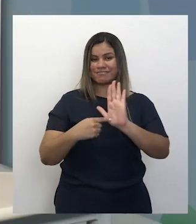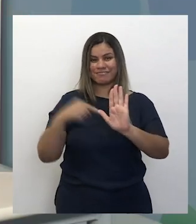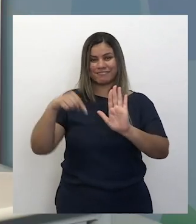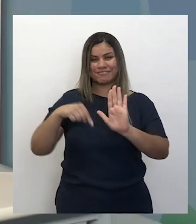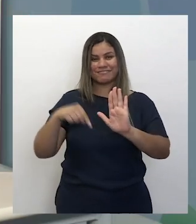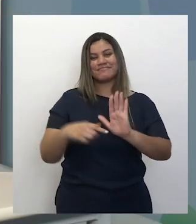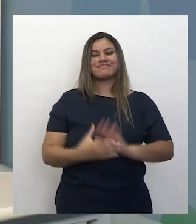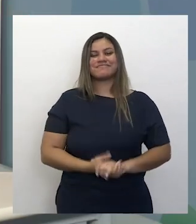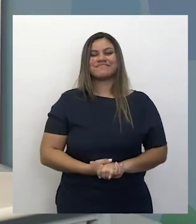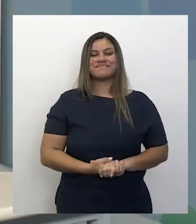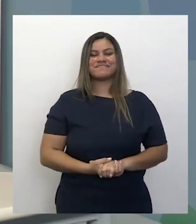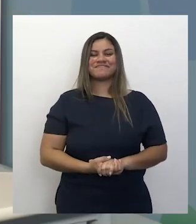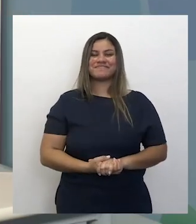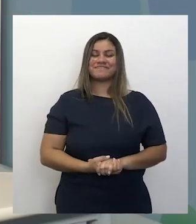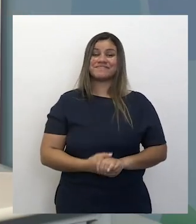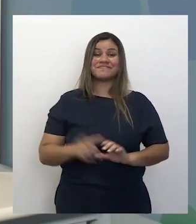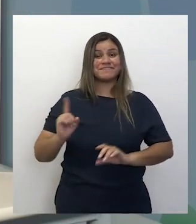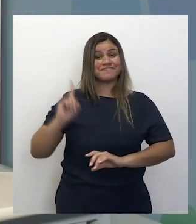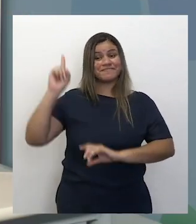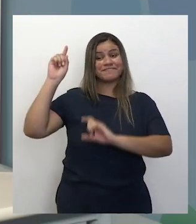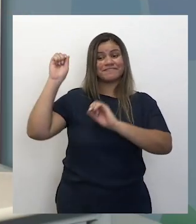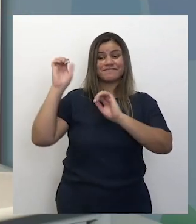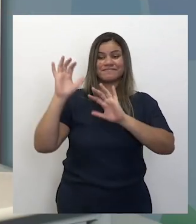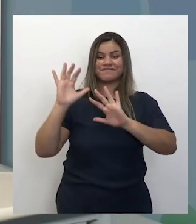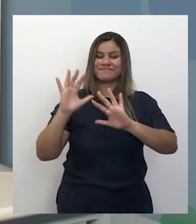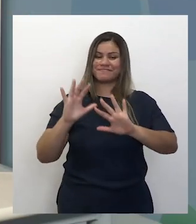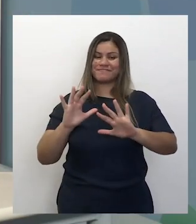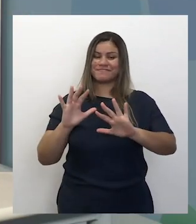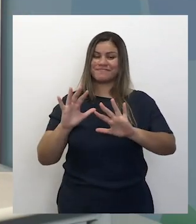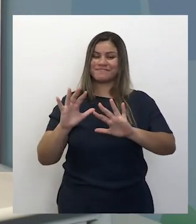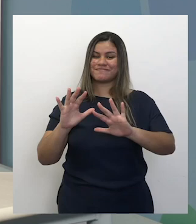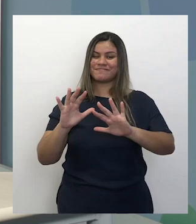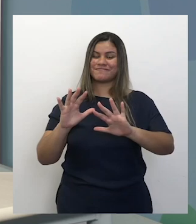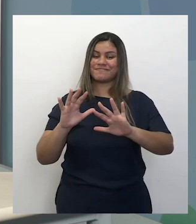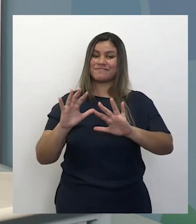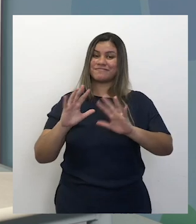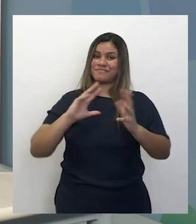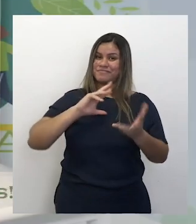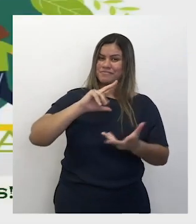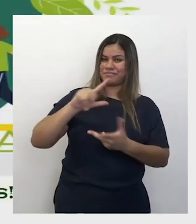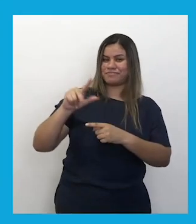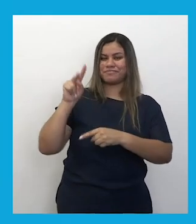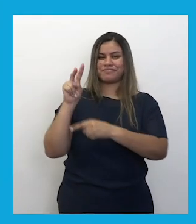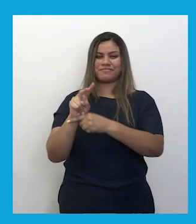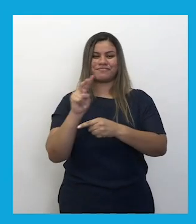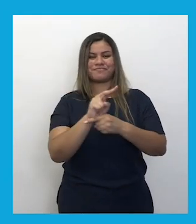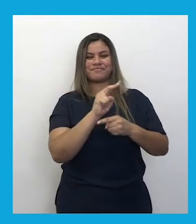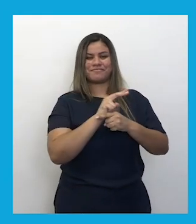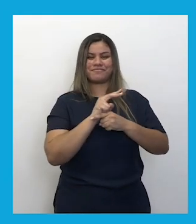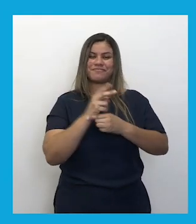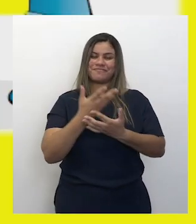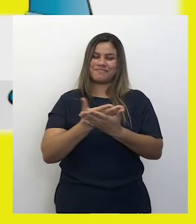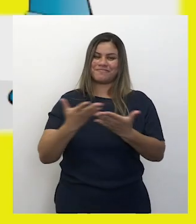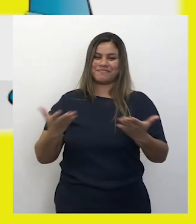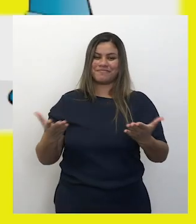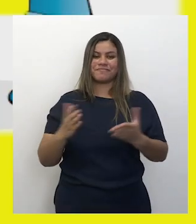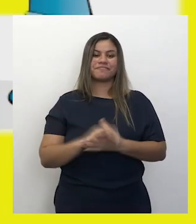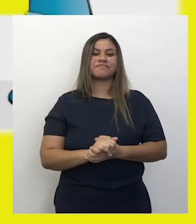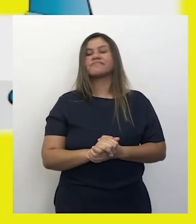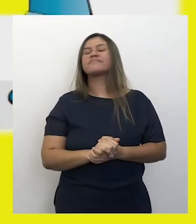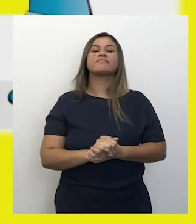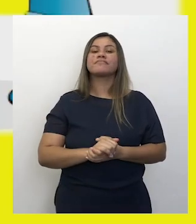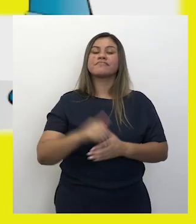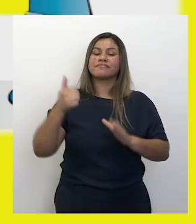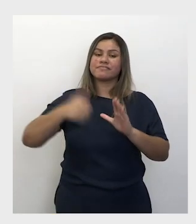aulas. Fiquem com Deus. Aqui, vamos cuidar do nosso planeta, pois ele é de todos nós. Não esqueçam de